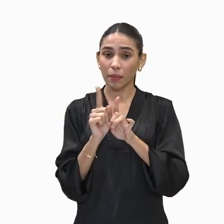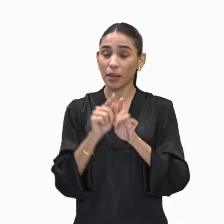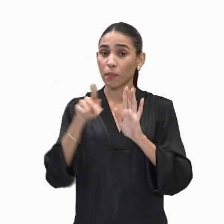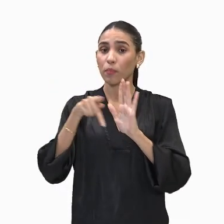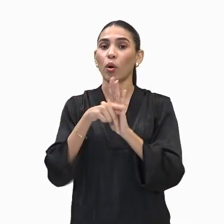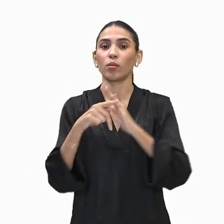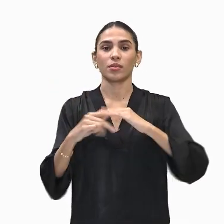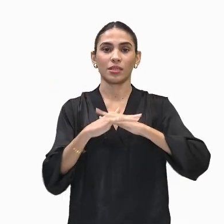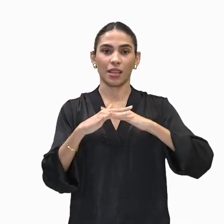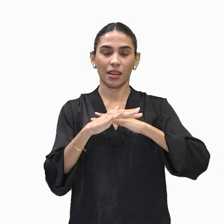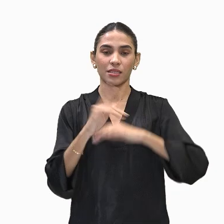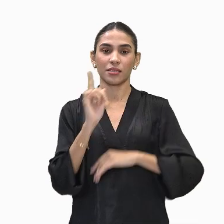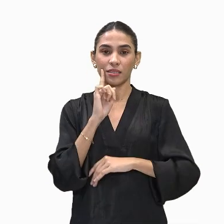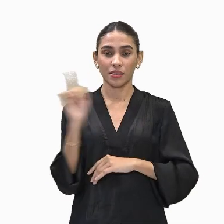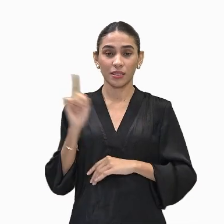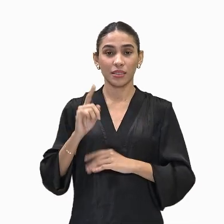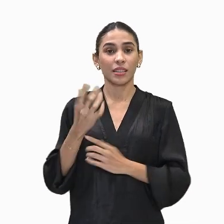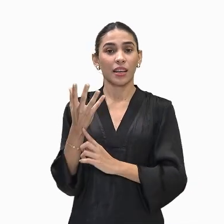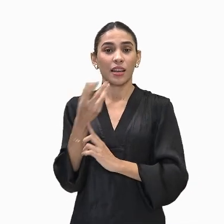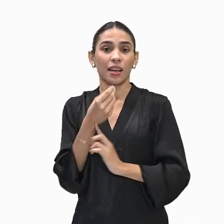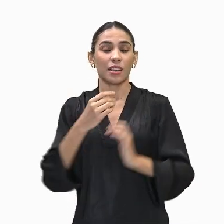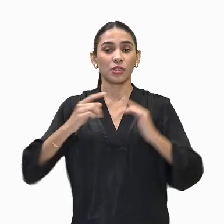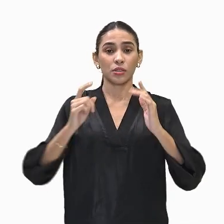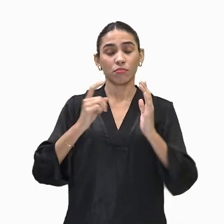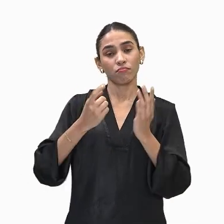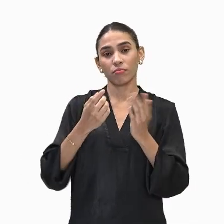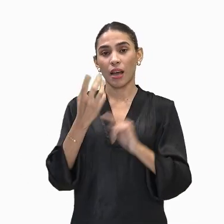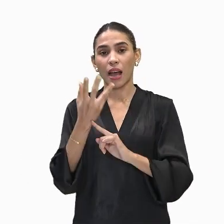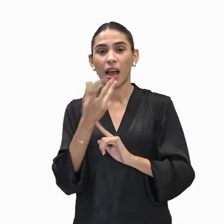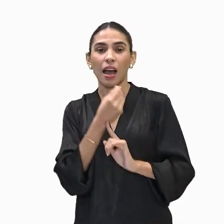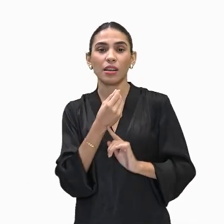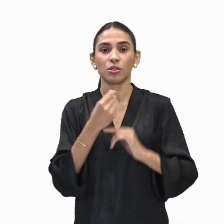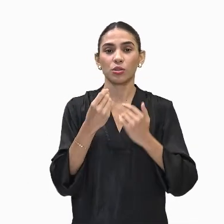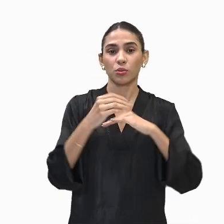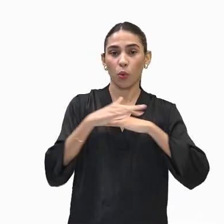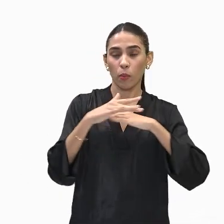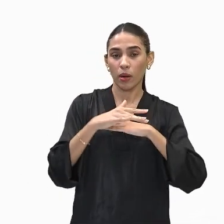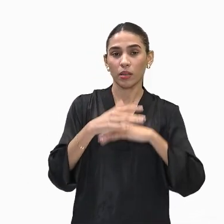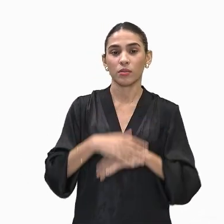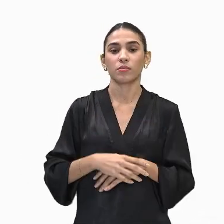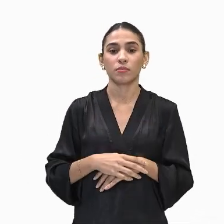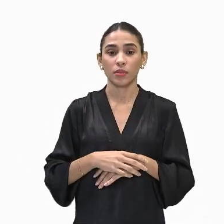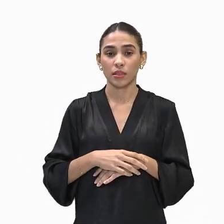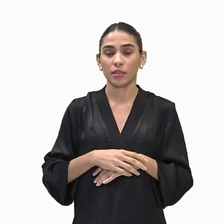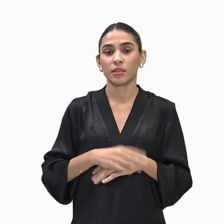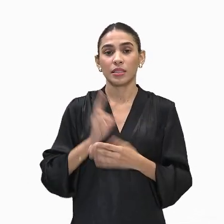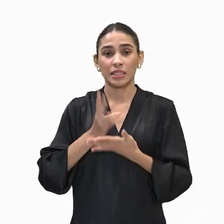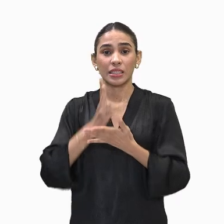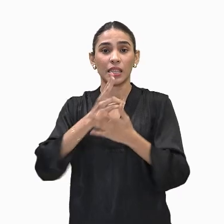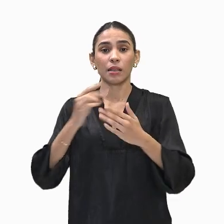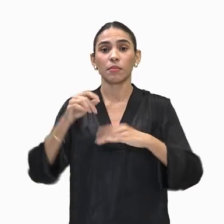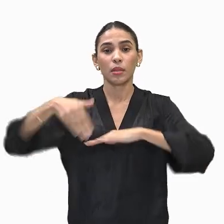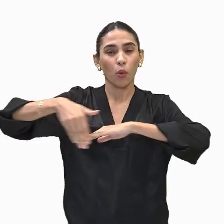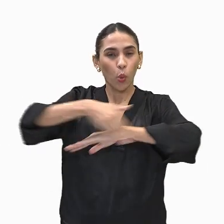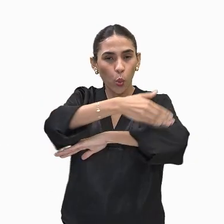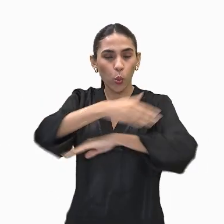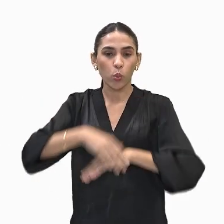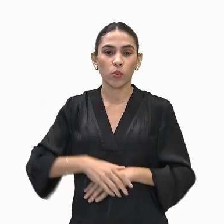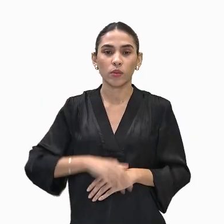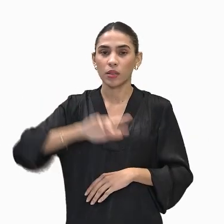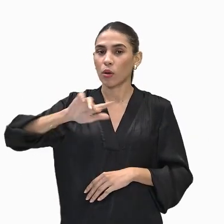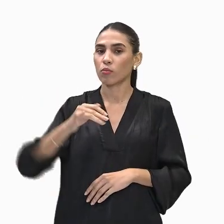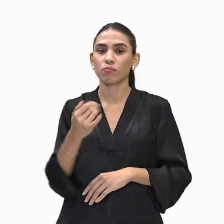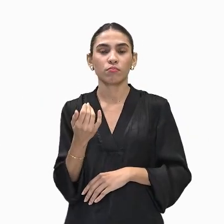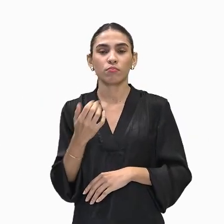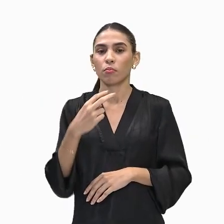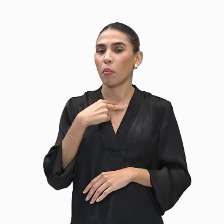urbana. E a arte urbana, tipo o grafite, ele não faz sentido fora do contexto das ruas, né? Ele não pode ser levado